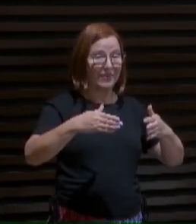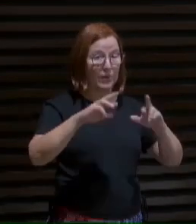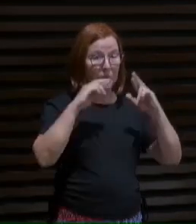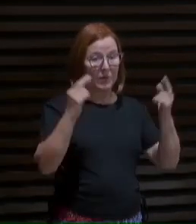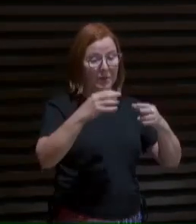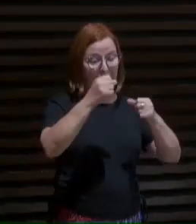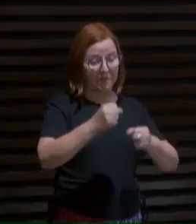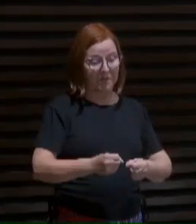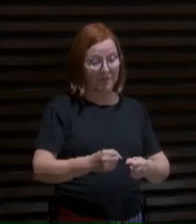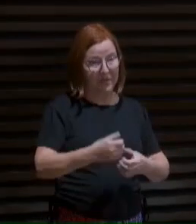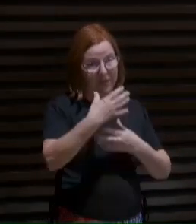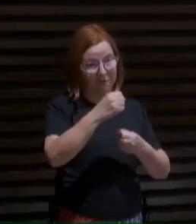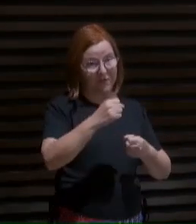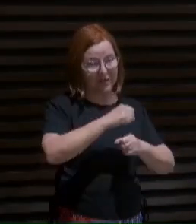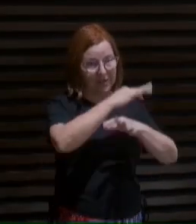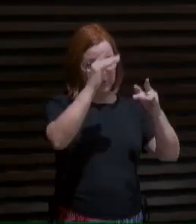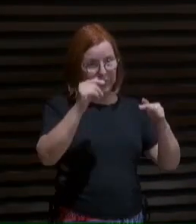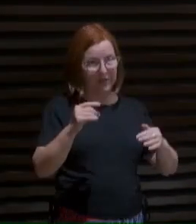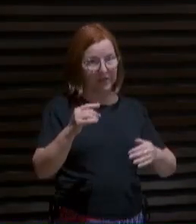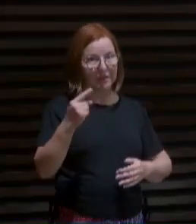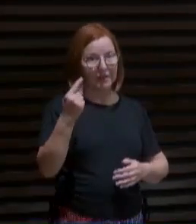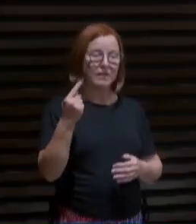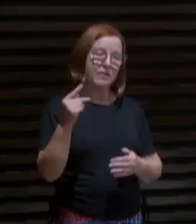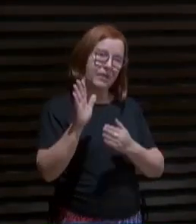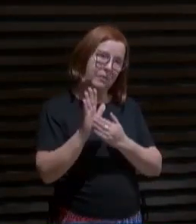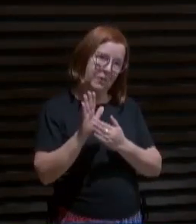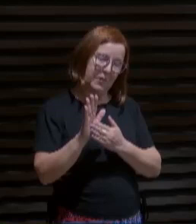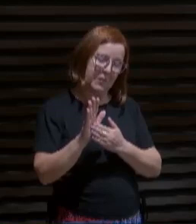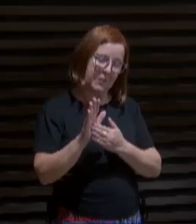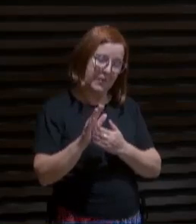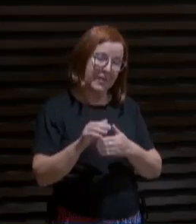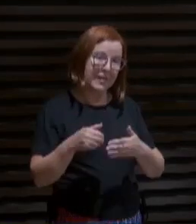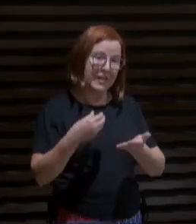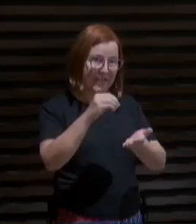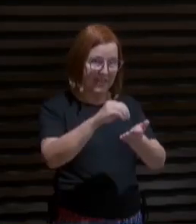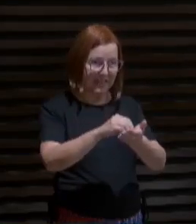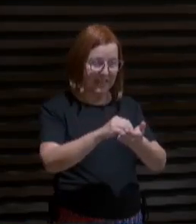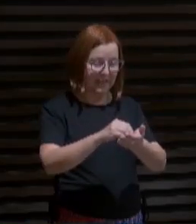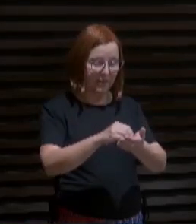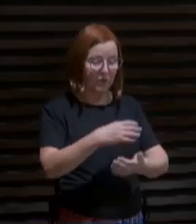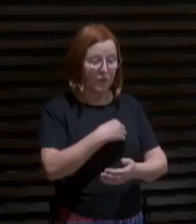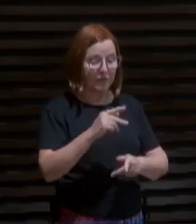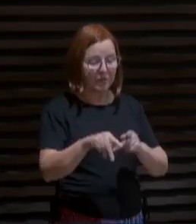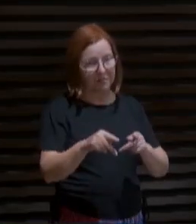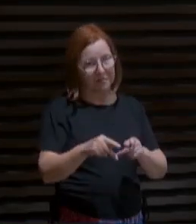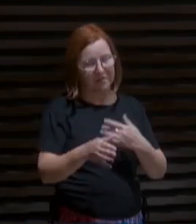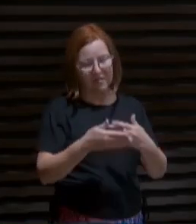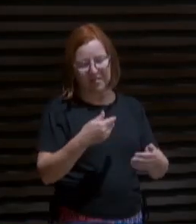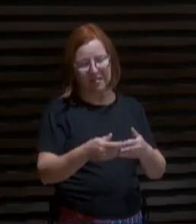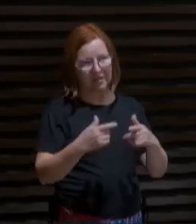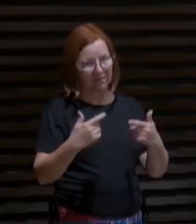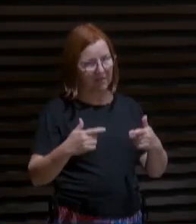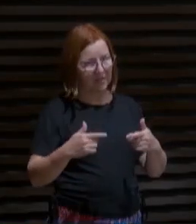glória, e cujas mãos foram entregues os filhos dos homens, onde quer que eles habitem, e os animais do